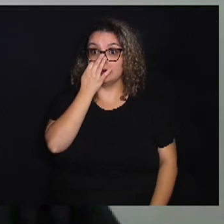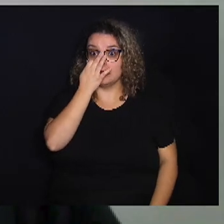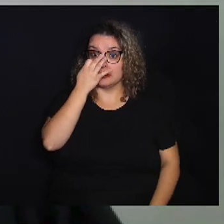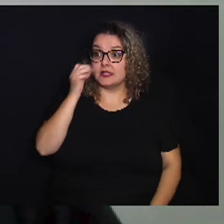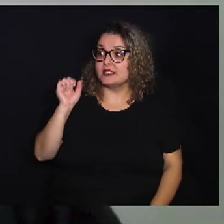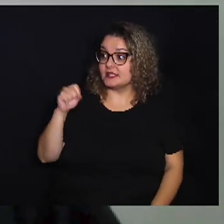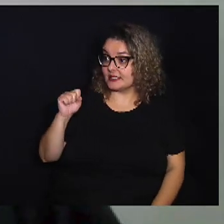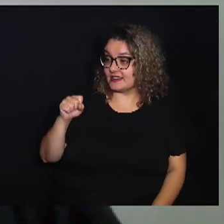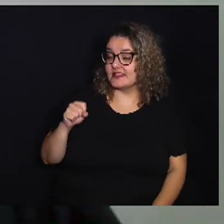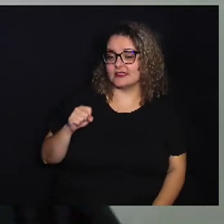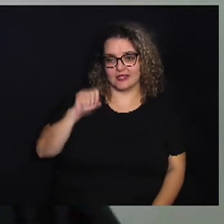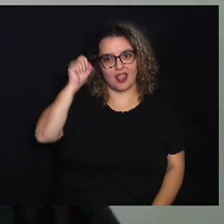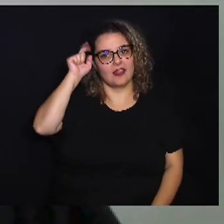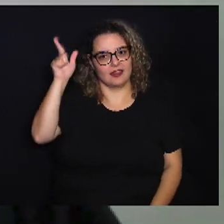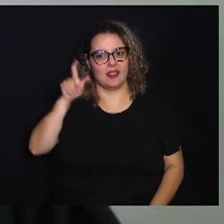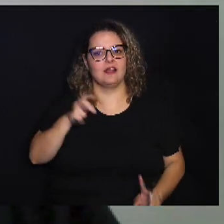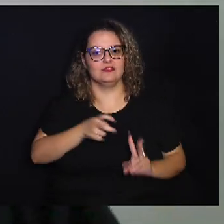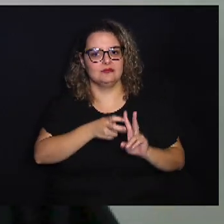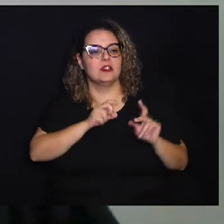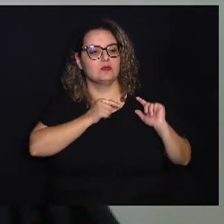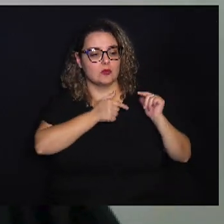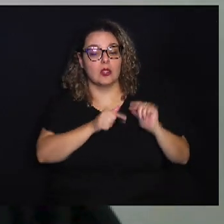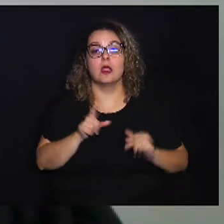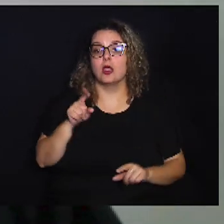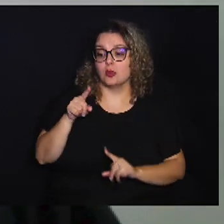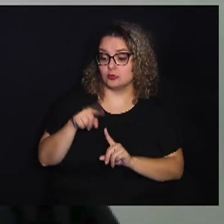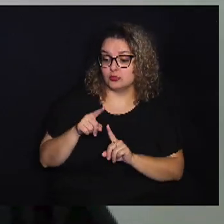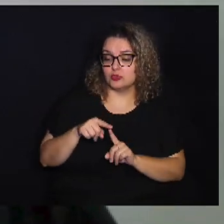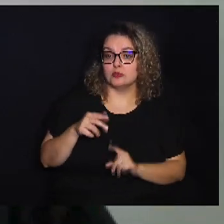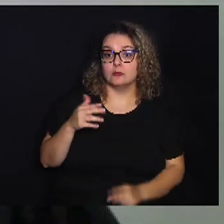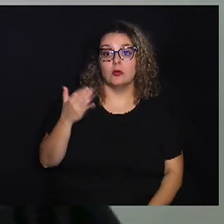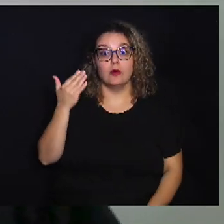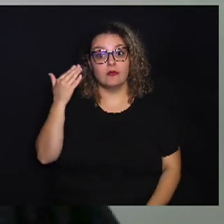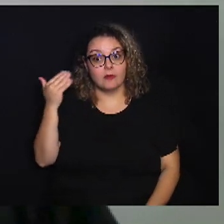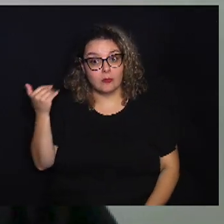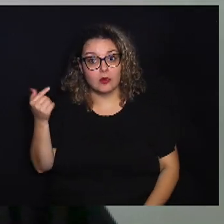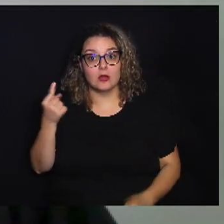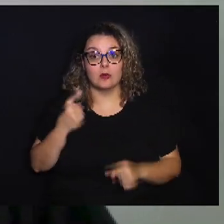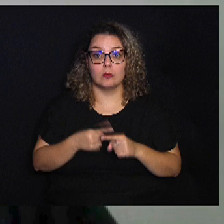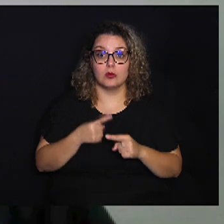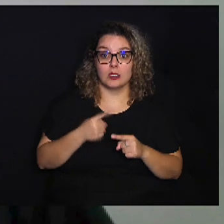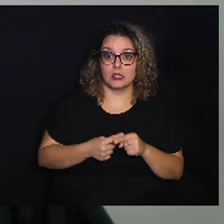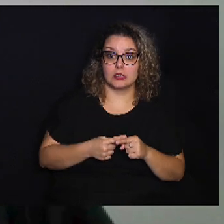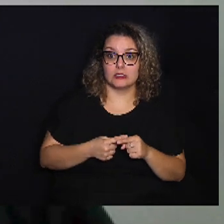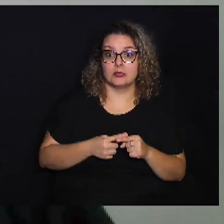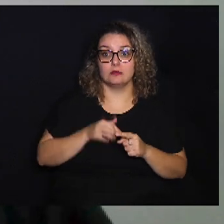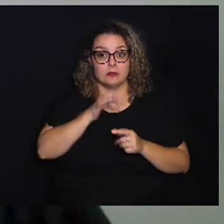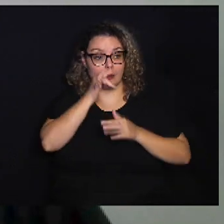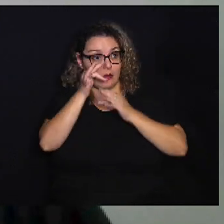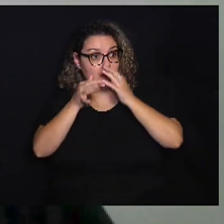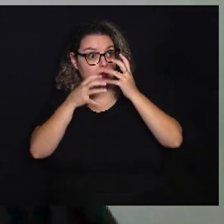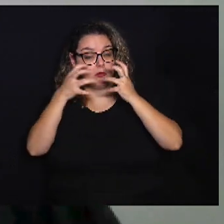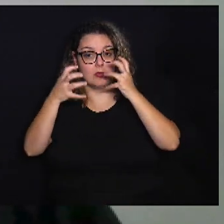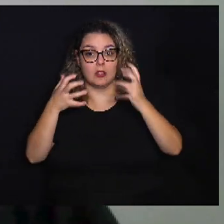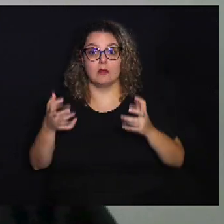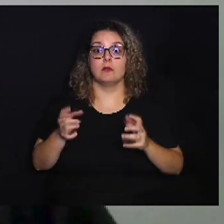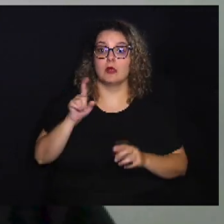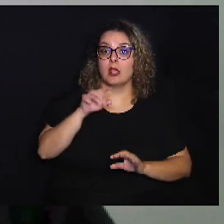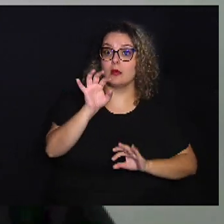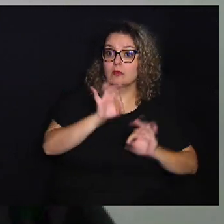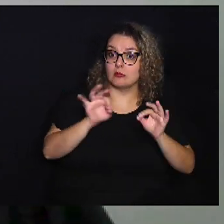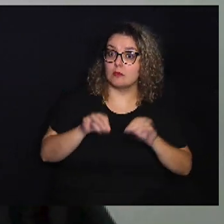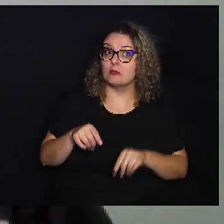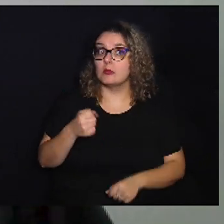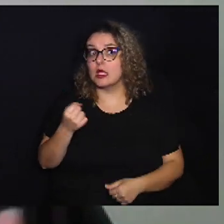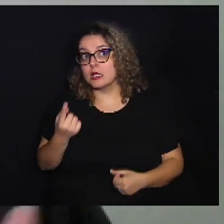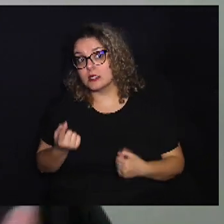Sim, é bastante tradicional. É uma espécie bastante popular por conta, né, da sua floração, é uma espécie ornamental, mas